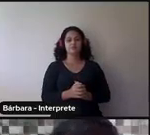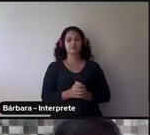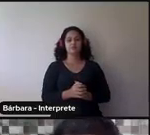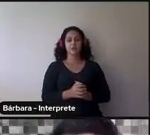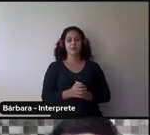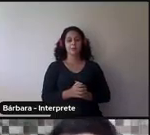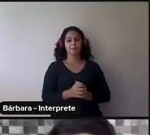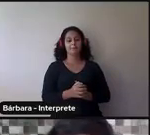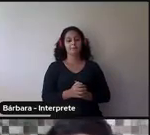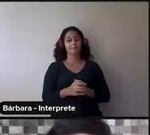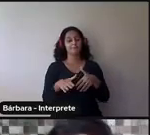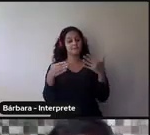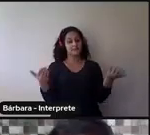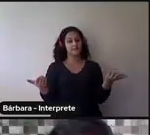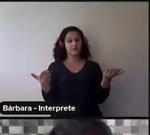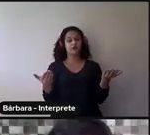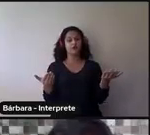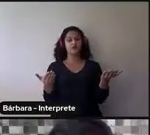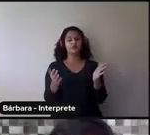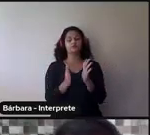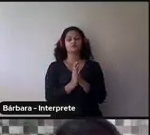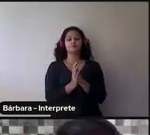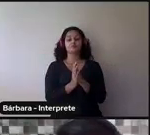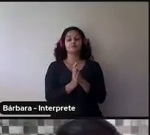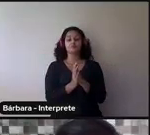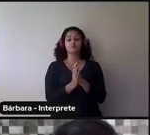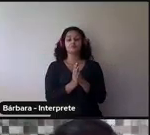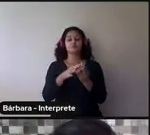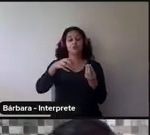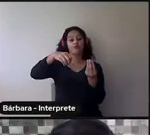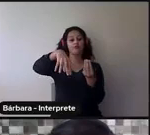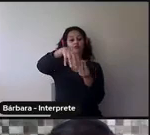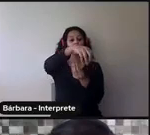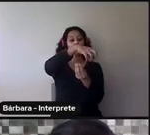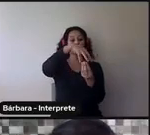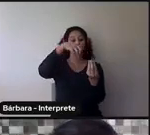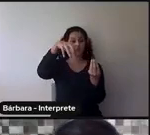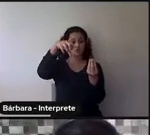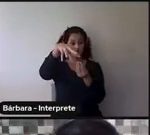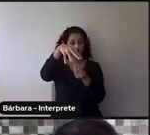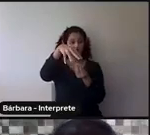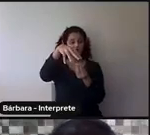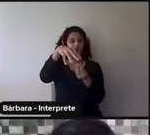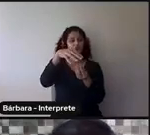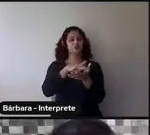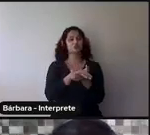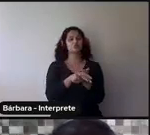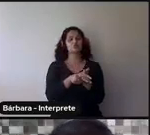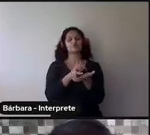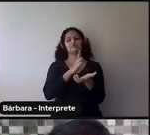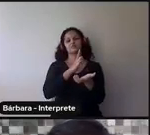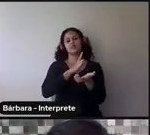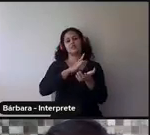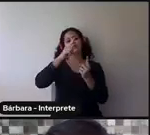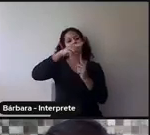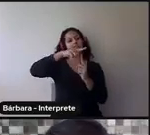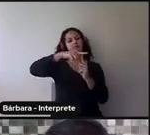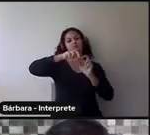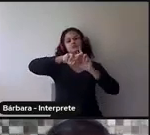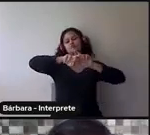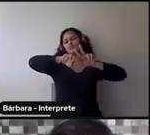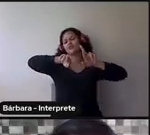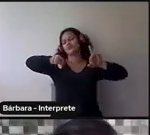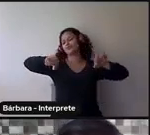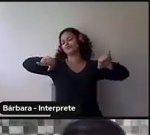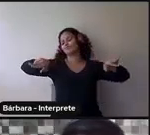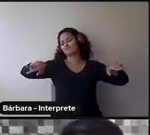E bem, os fungos, eles compreendem uma grande diversidade, e aqui